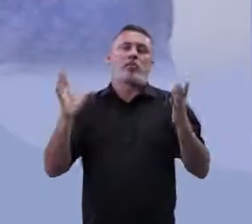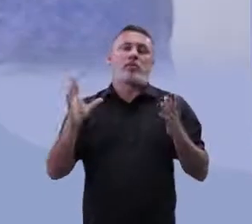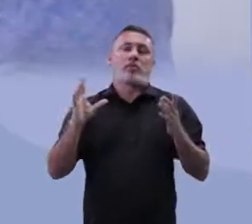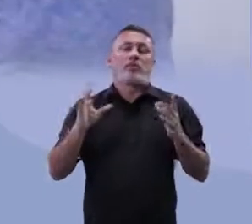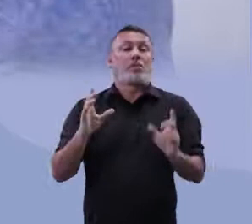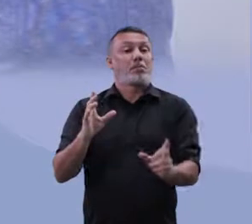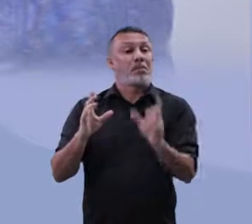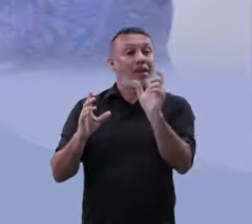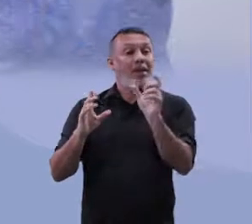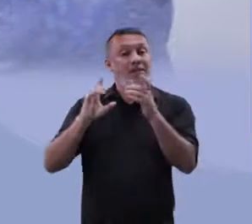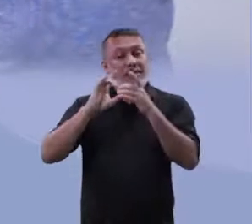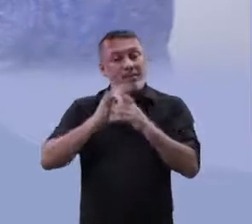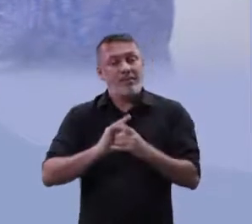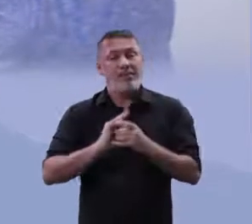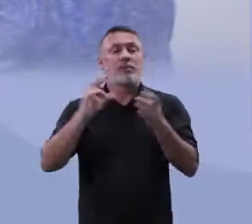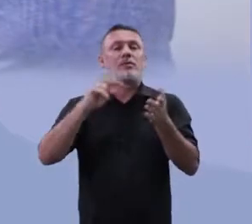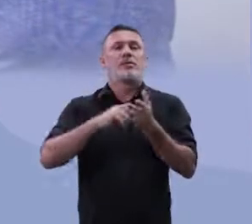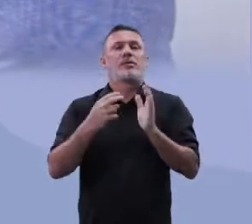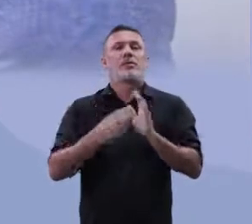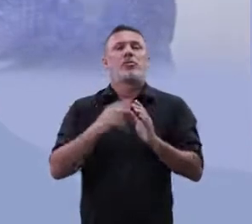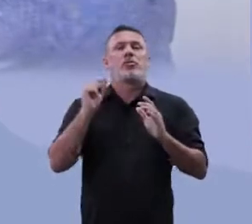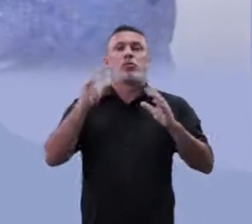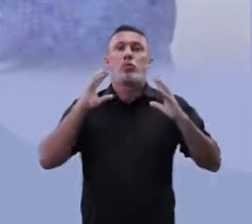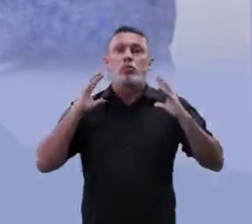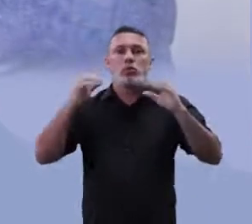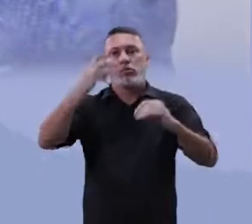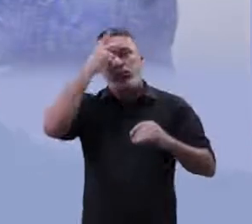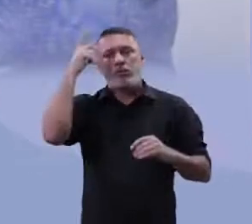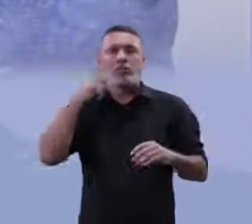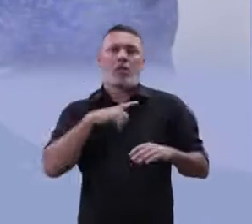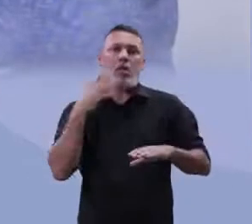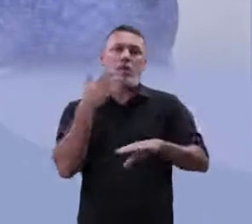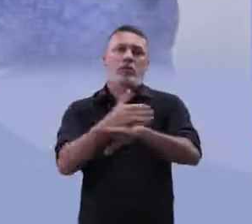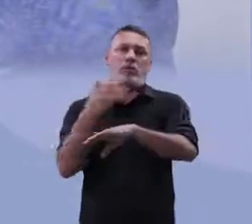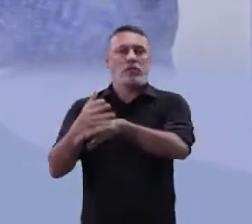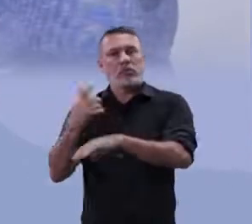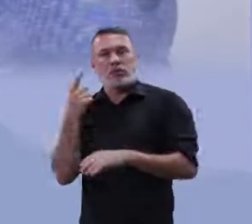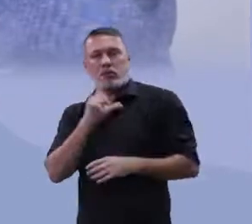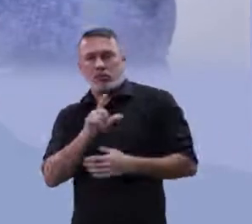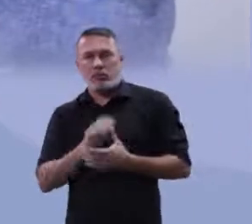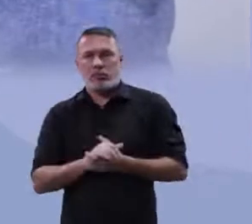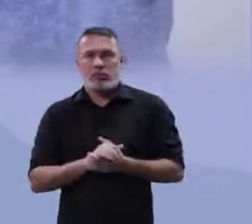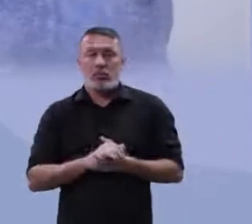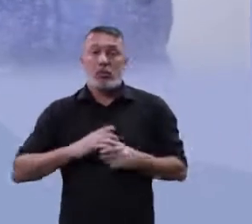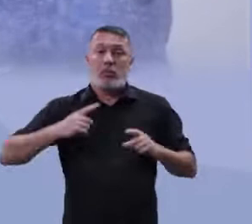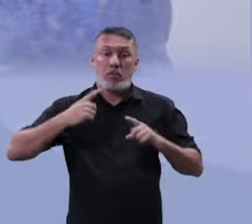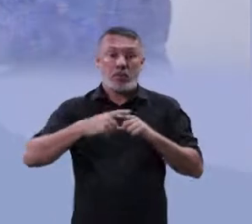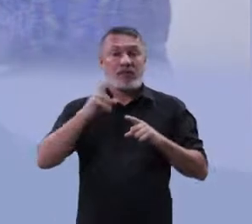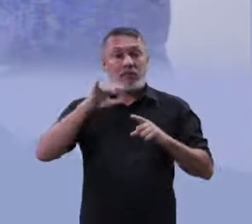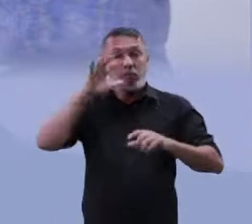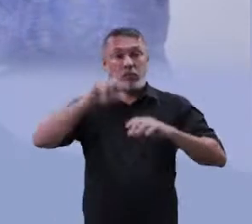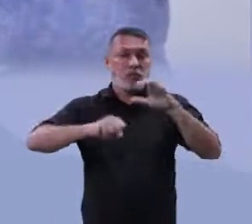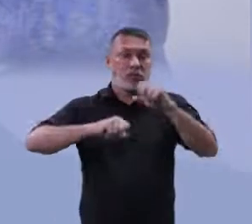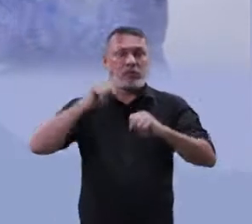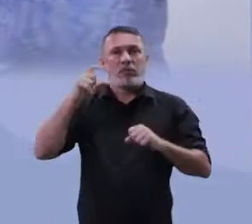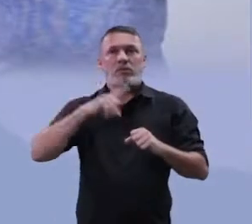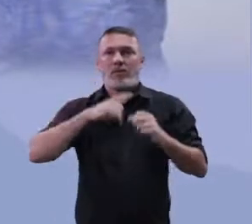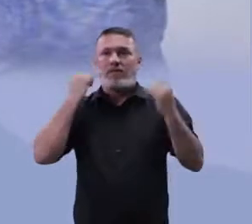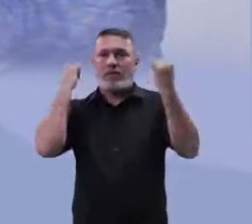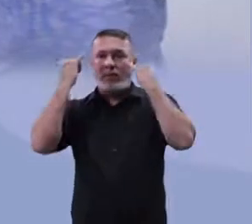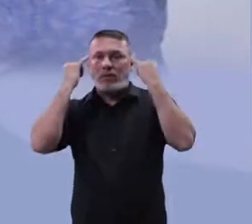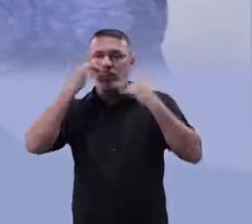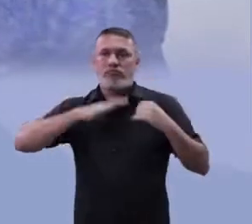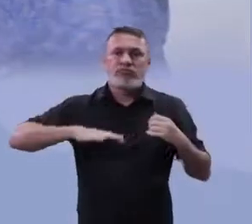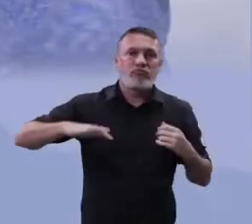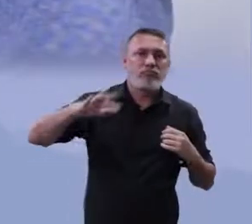democracia, para que todos, né, todos tenham acesso, onde se busca a formação plena de uma pessoa frente